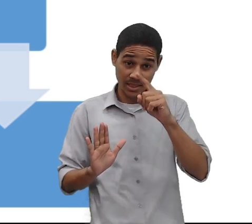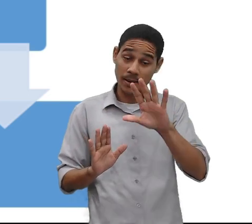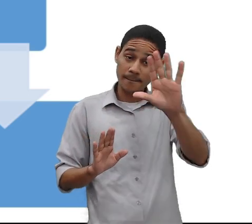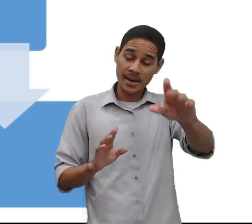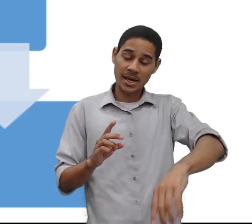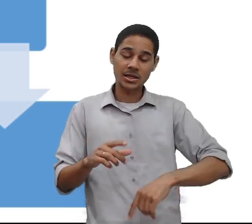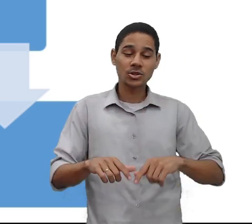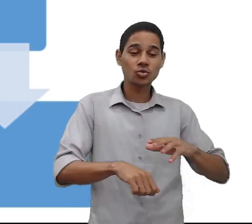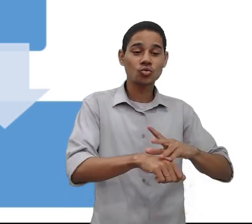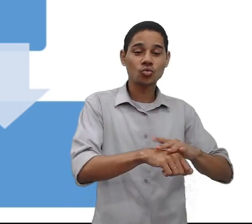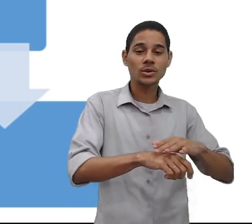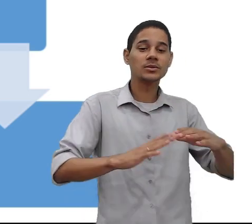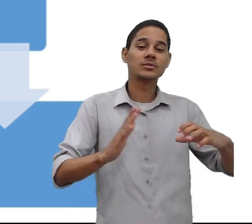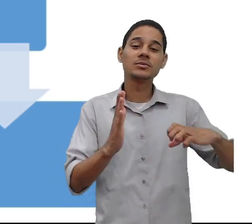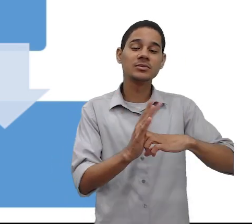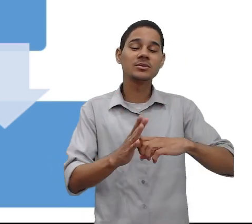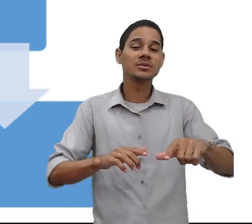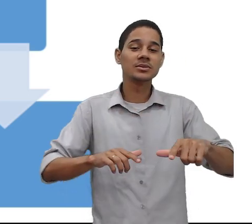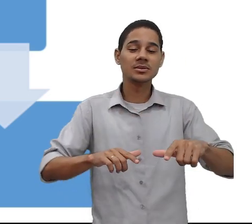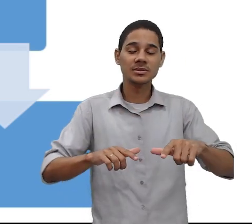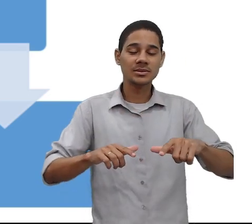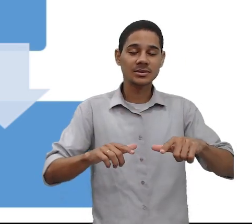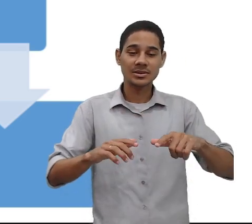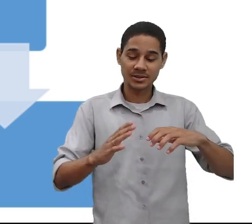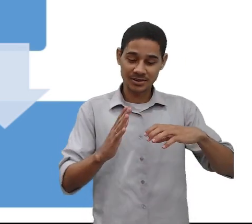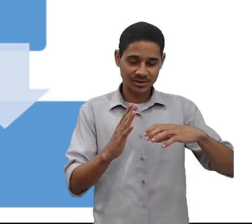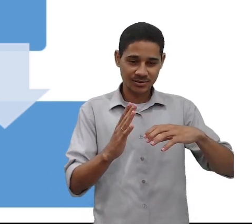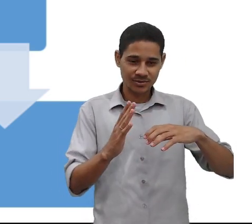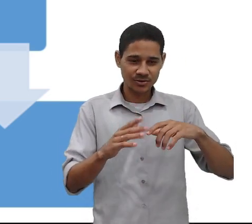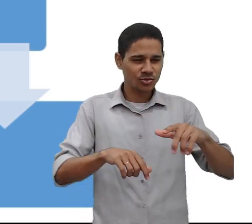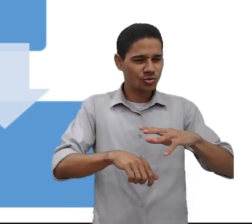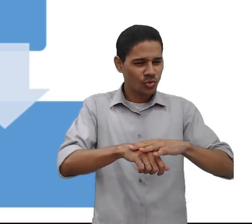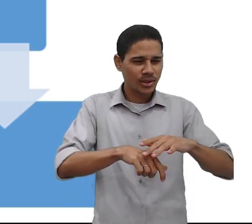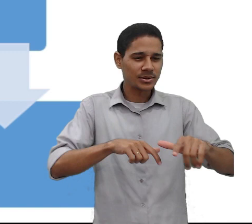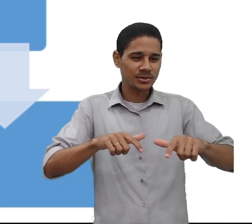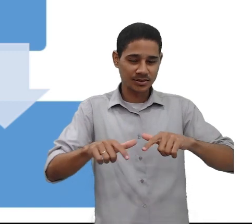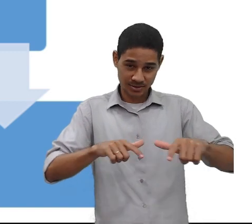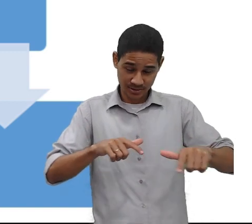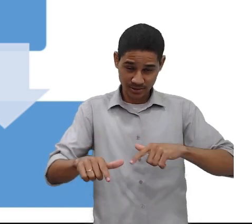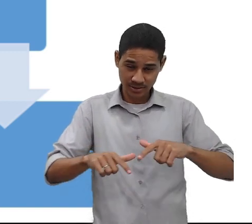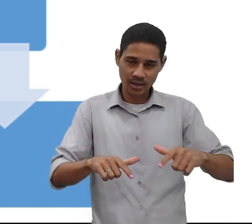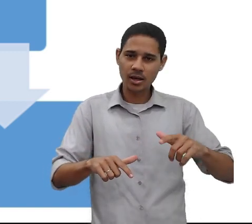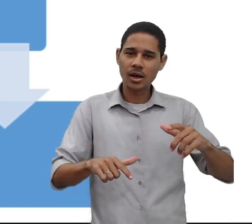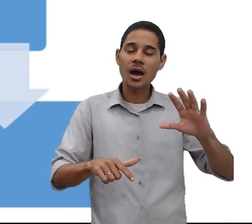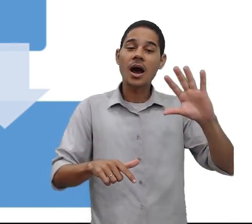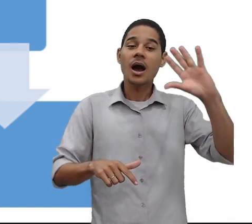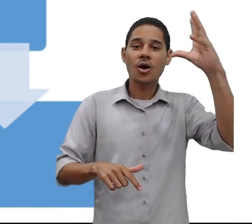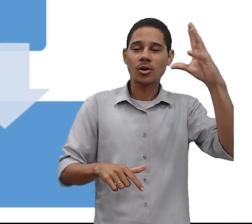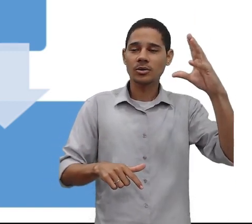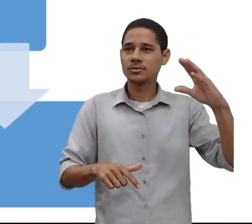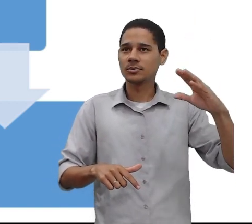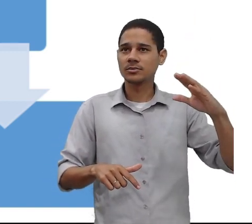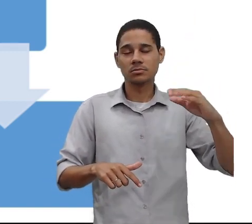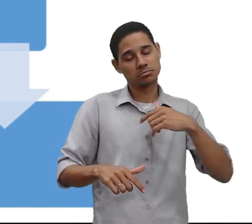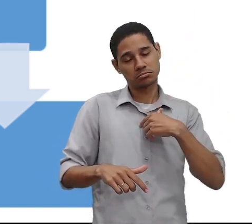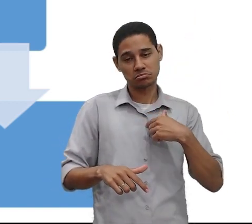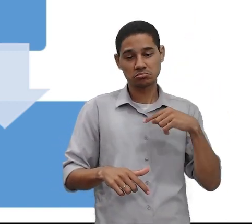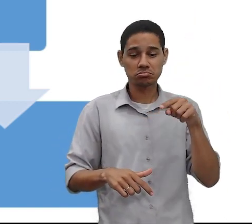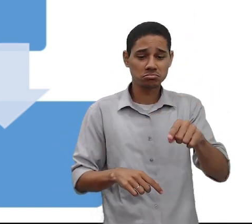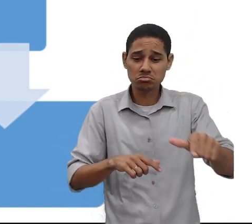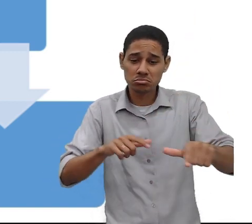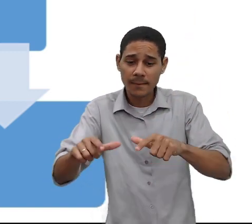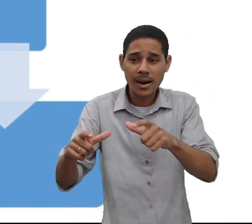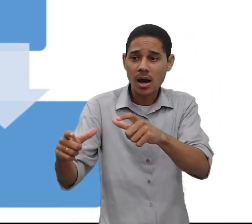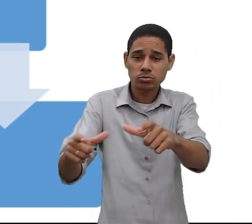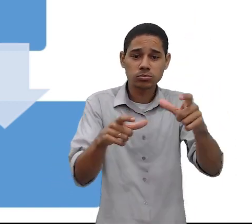entendida a adquirida ou desencadeada em função de condições especiais em que o trabalho é